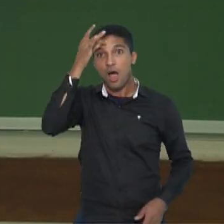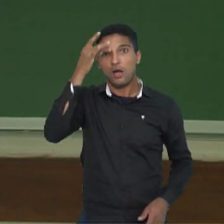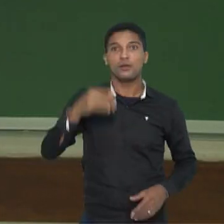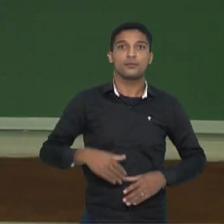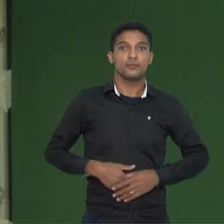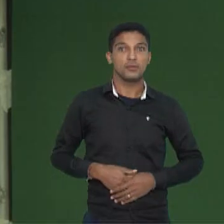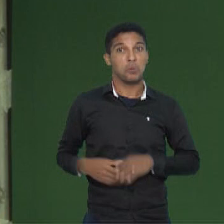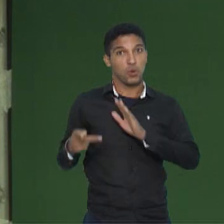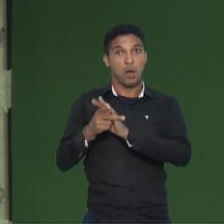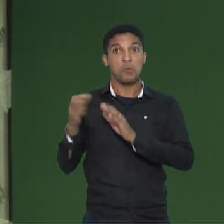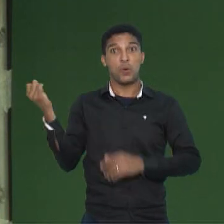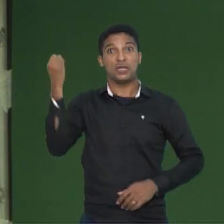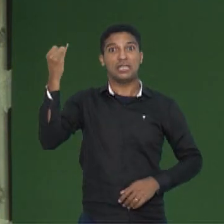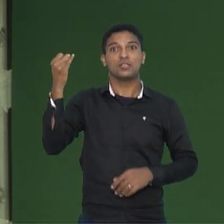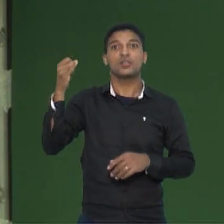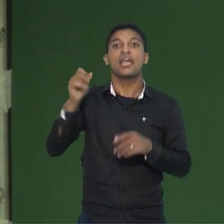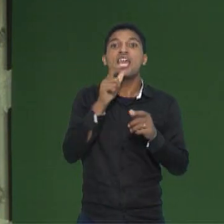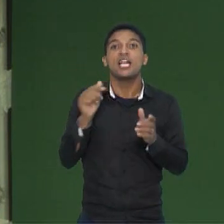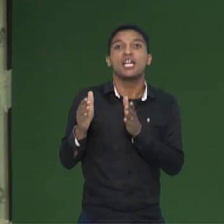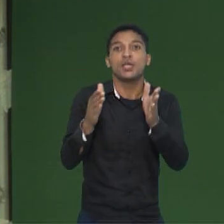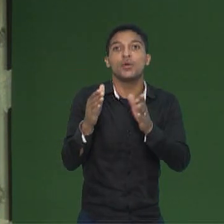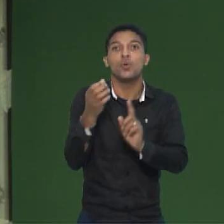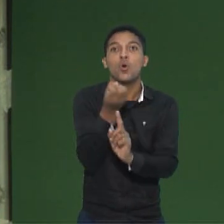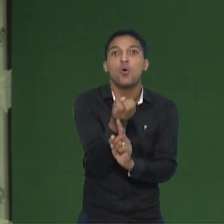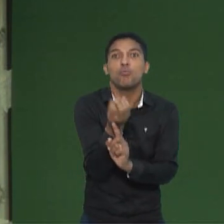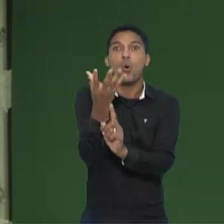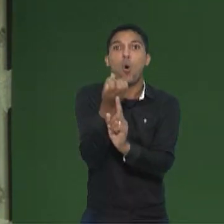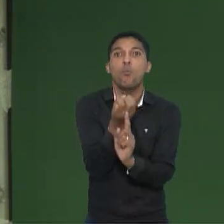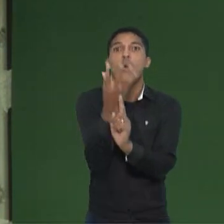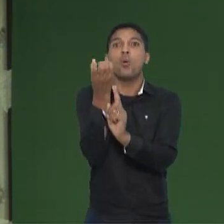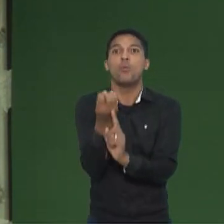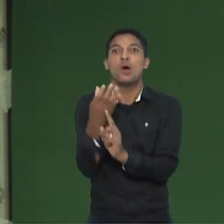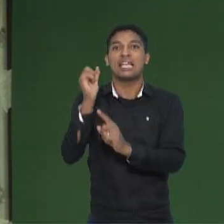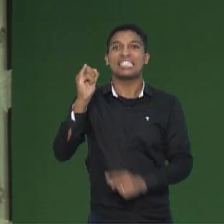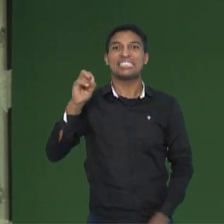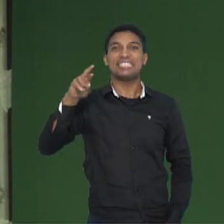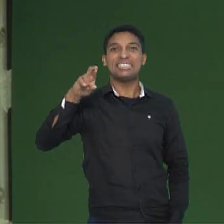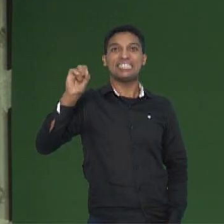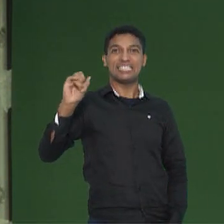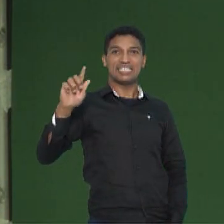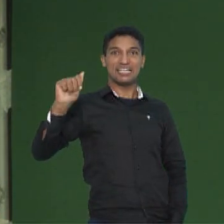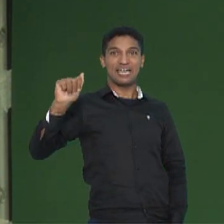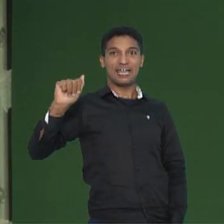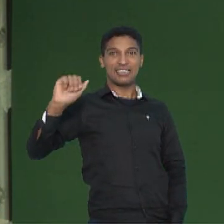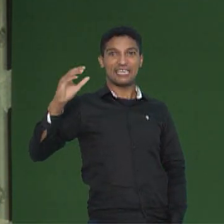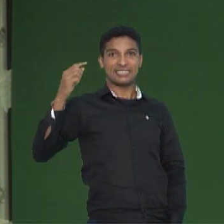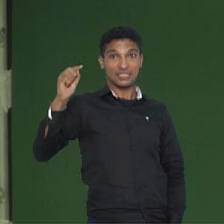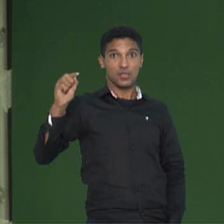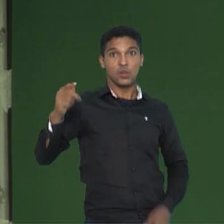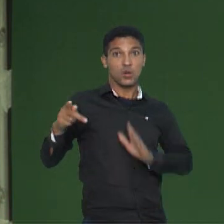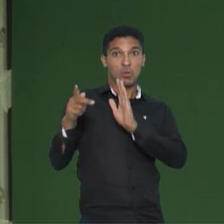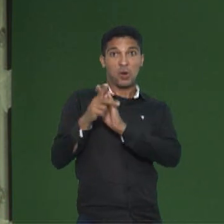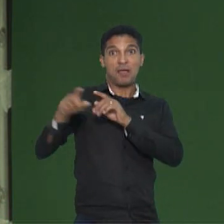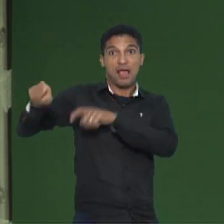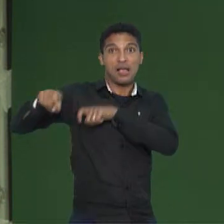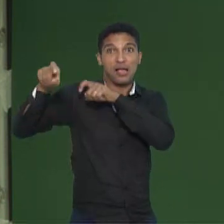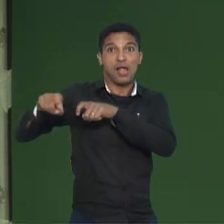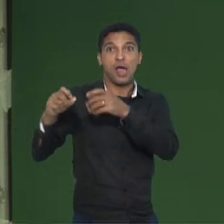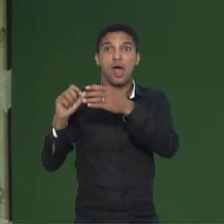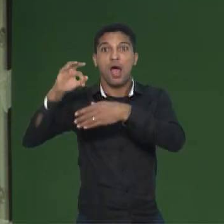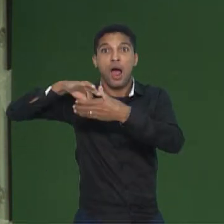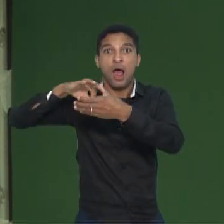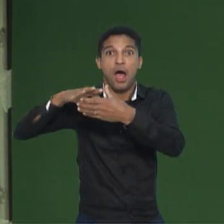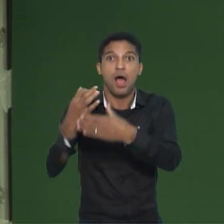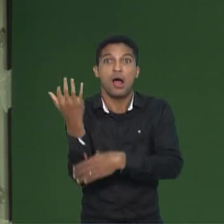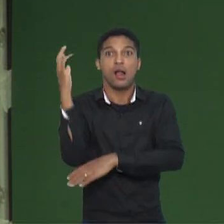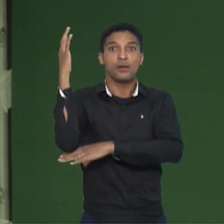saiba que além desta região, temos o Egito, tá aqui então a Mesopotâmia, a região da Índia, que vai do rio